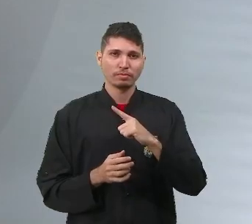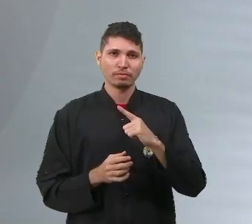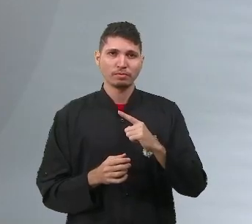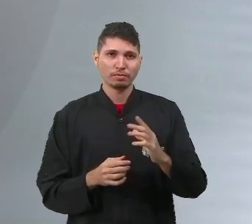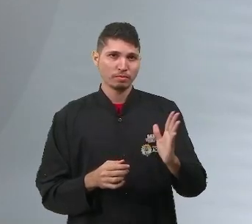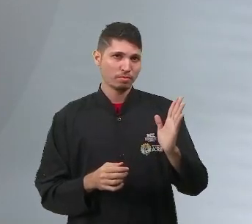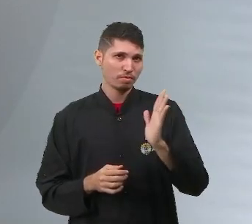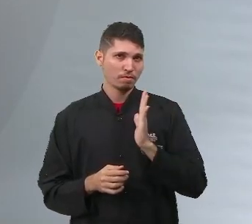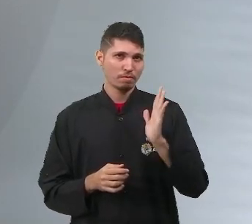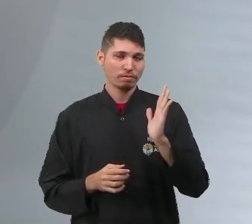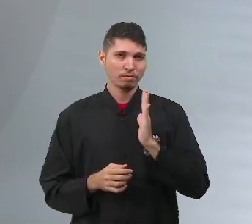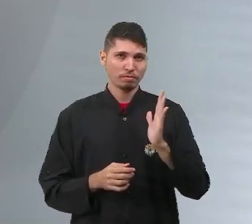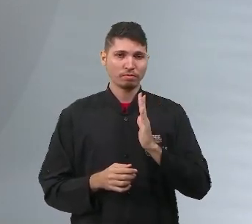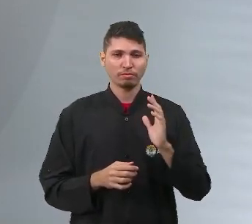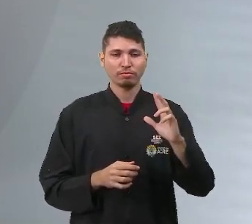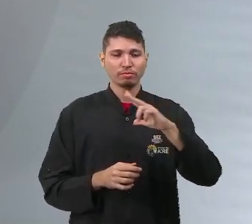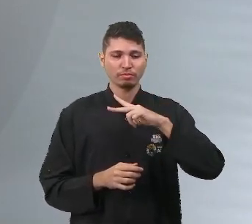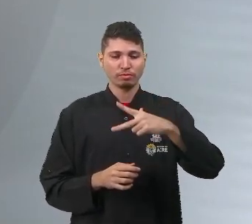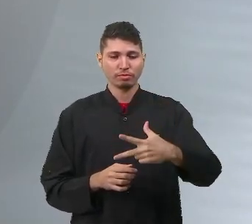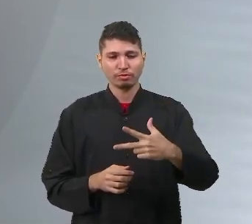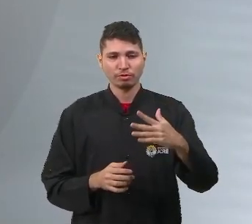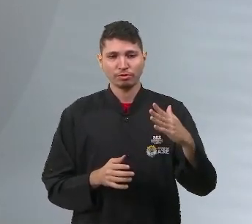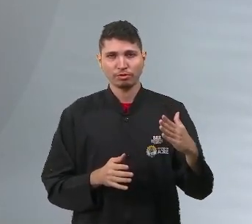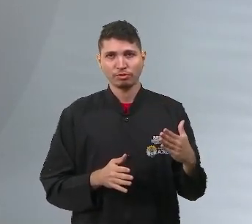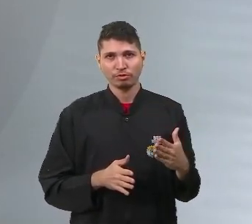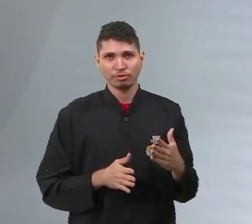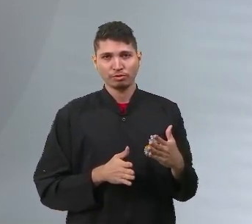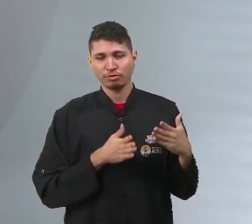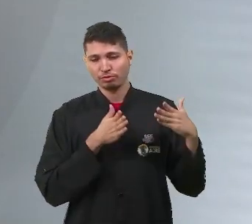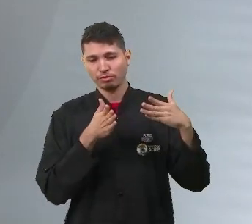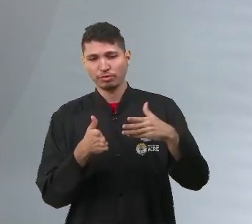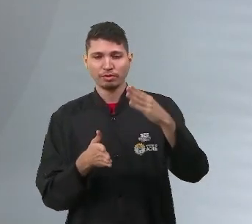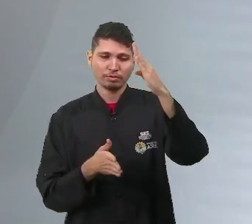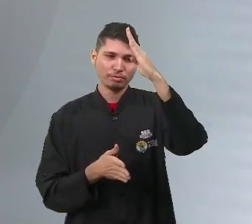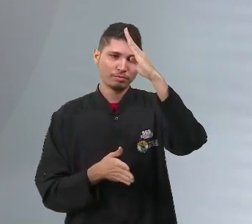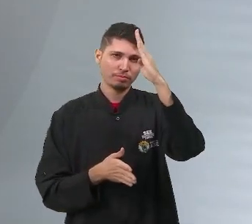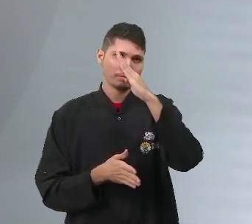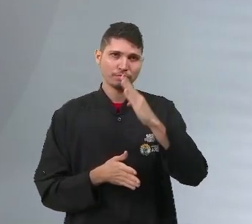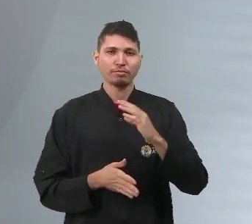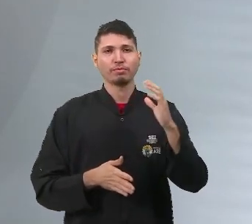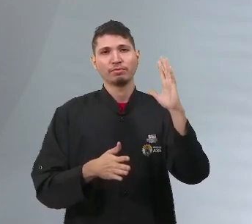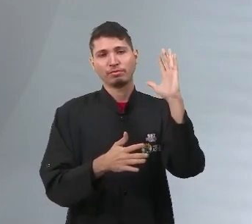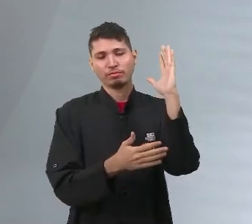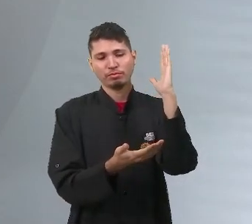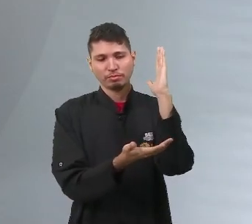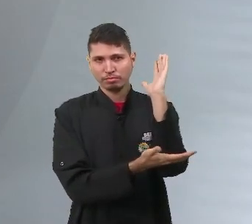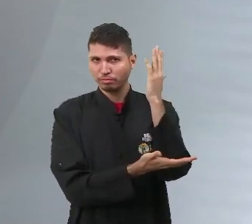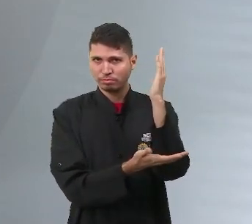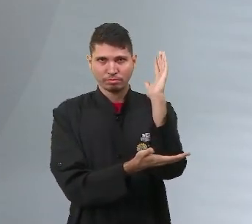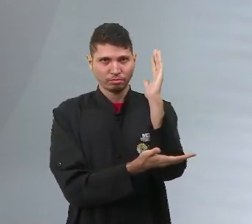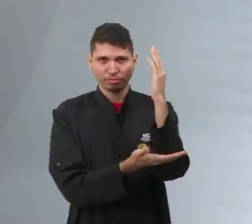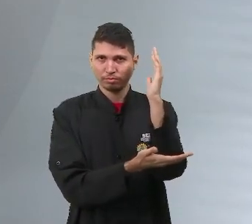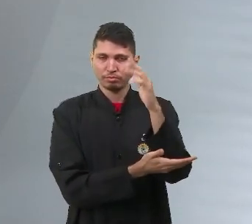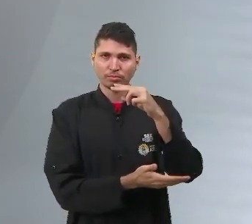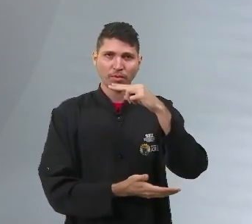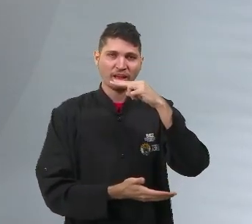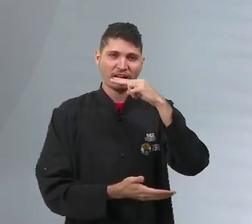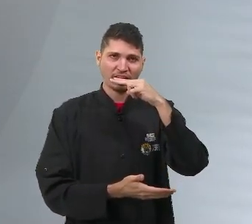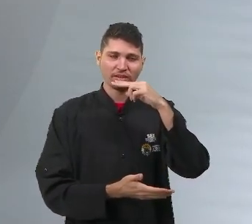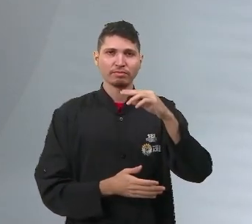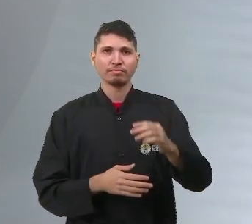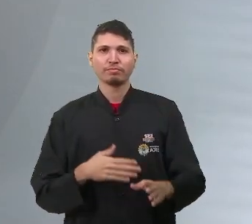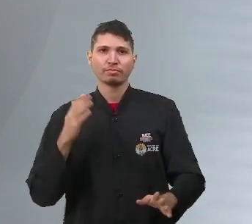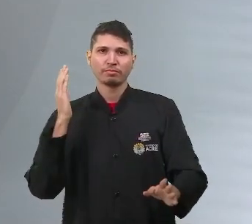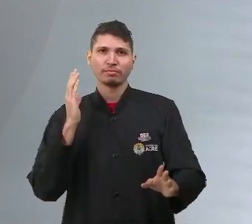Então, os portugueses vinham para cá, faziam ali a extração do pau-brasil, depois a produção de cana-de-açúcar, depois a descoberta do ouro.